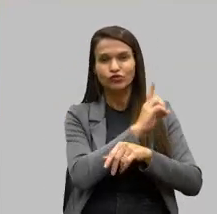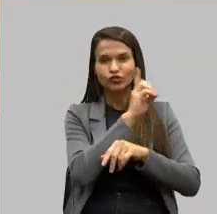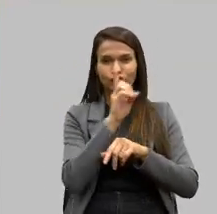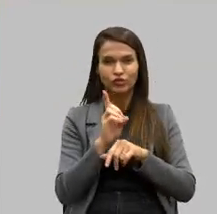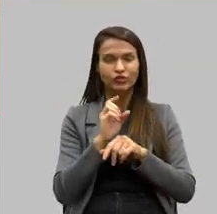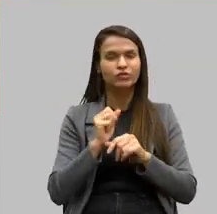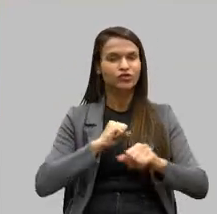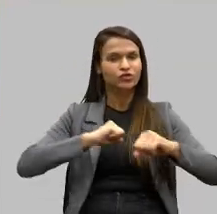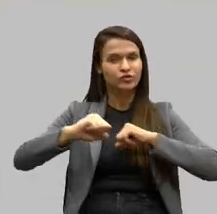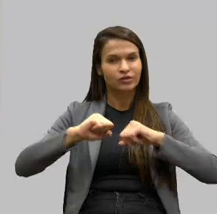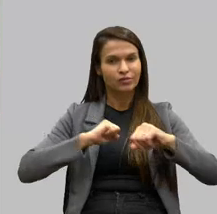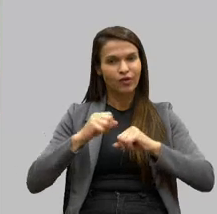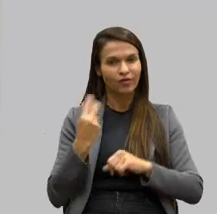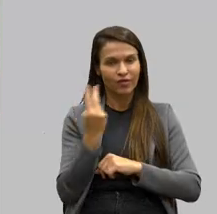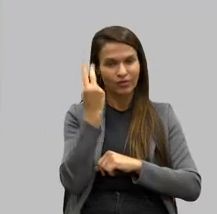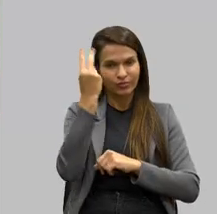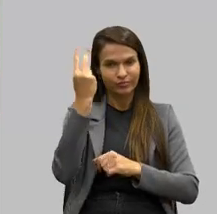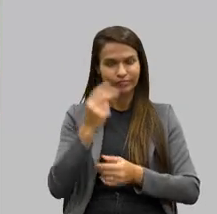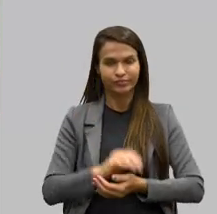valoroso.